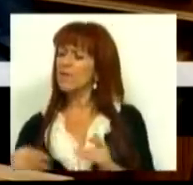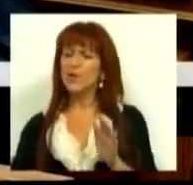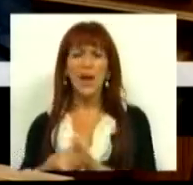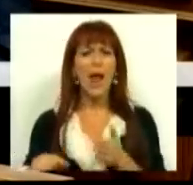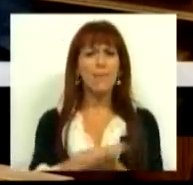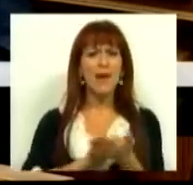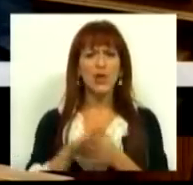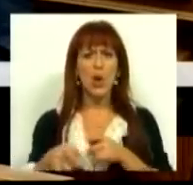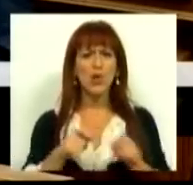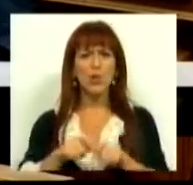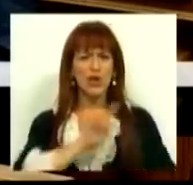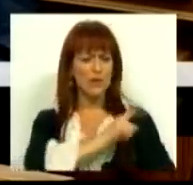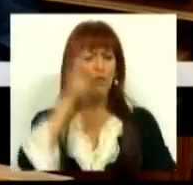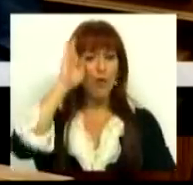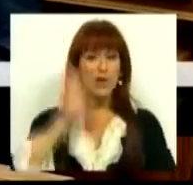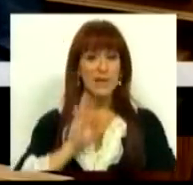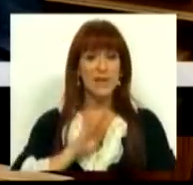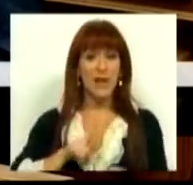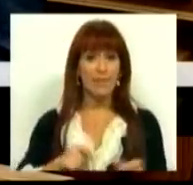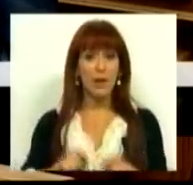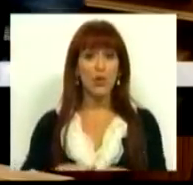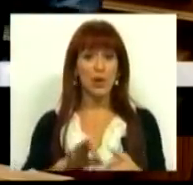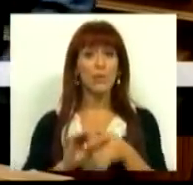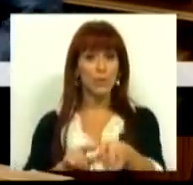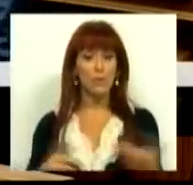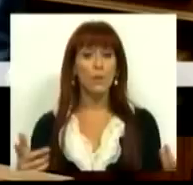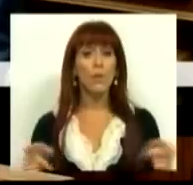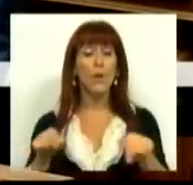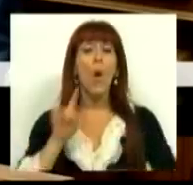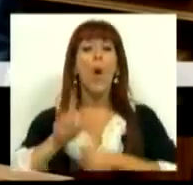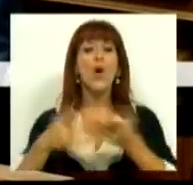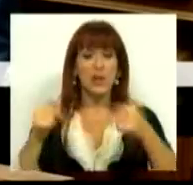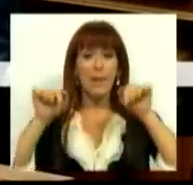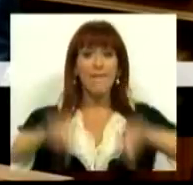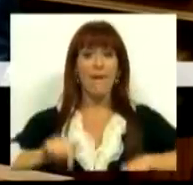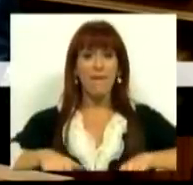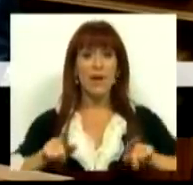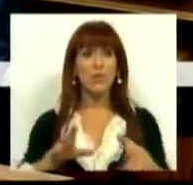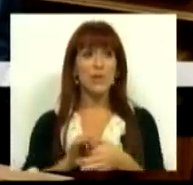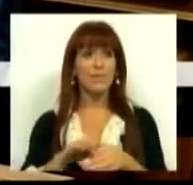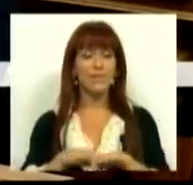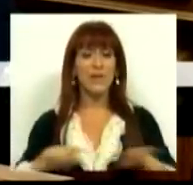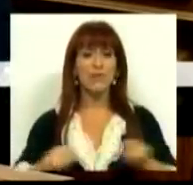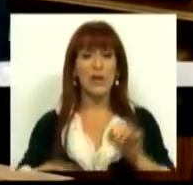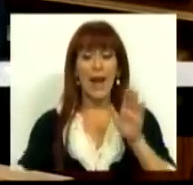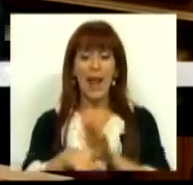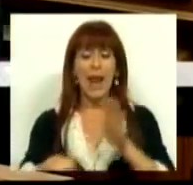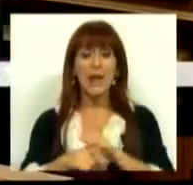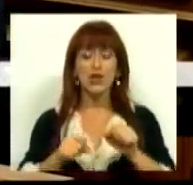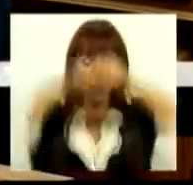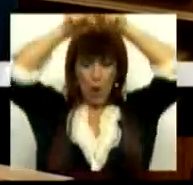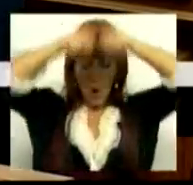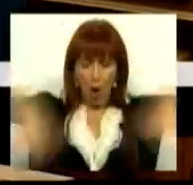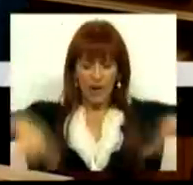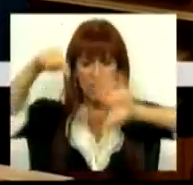de Bases de Organização das Forças Armadas, a chamada LOBOF, e aquilo que também vem no nível das leis